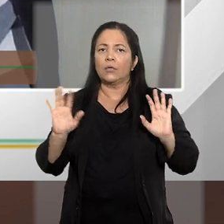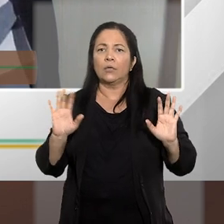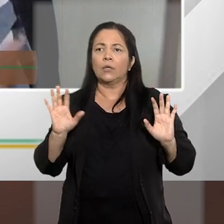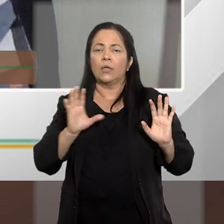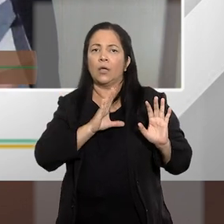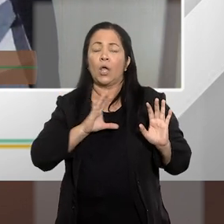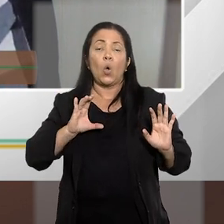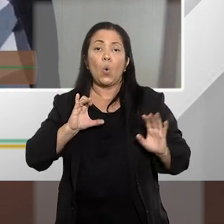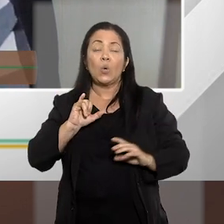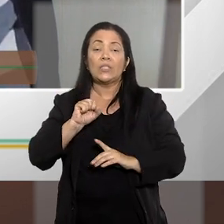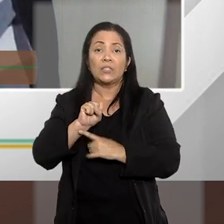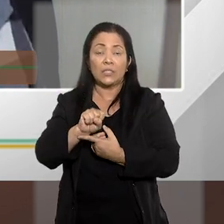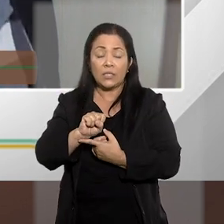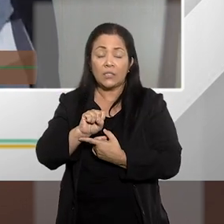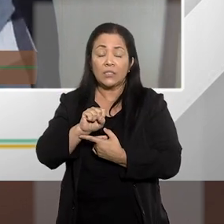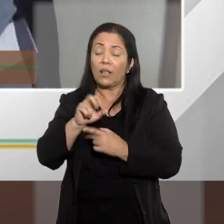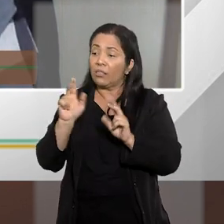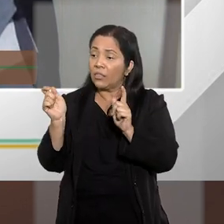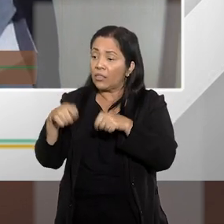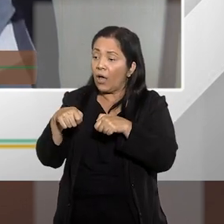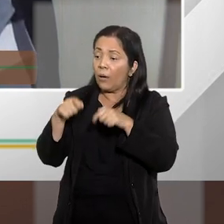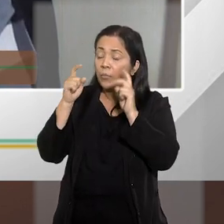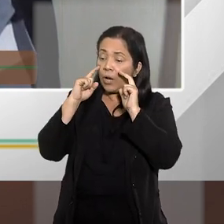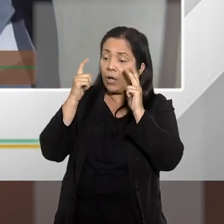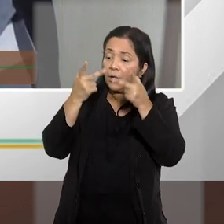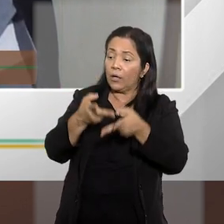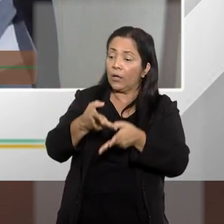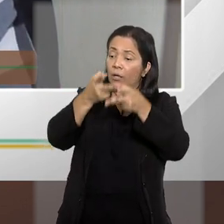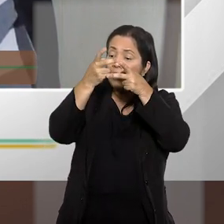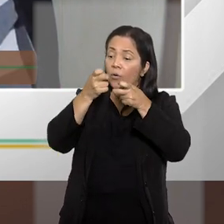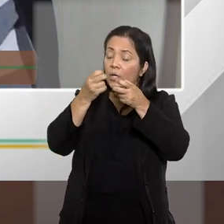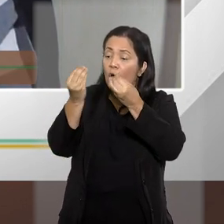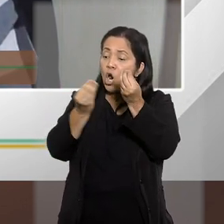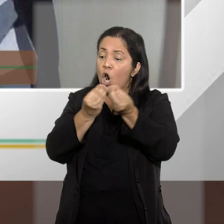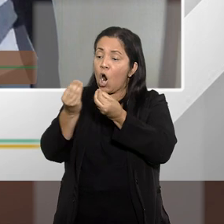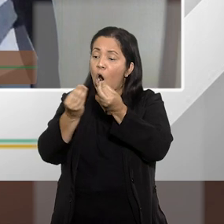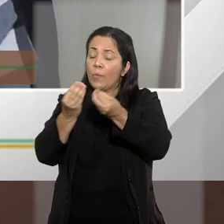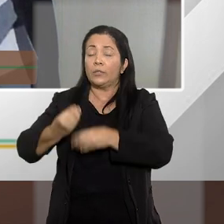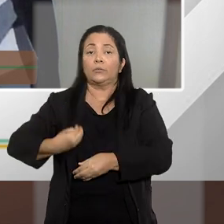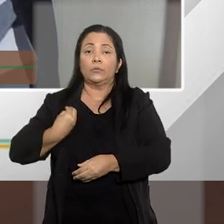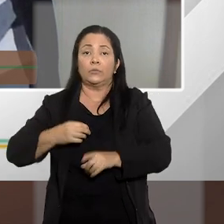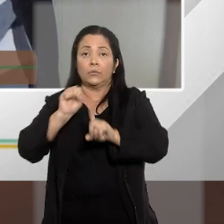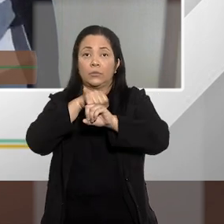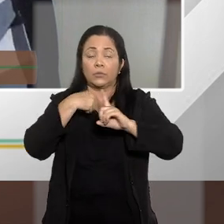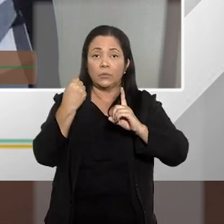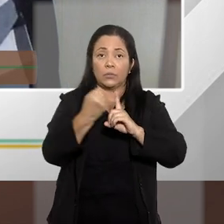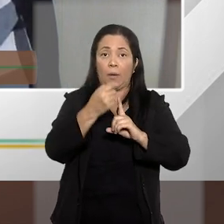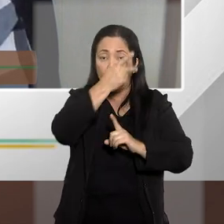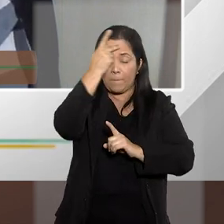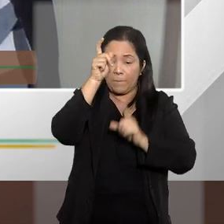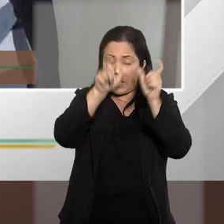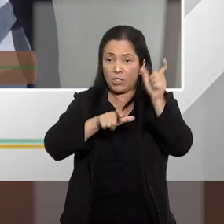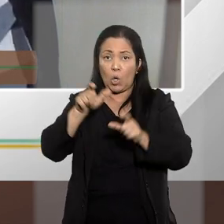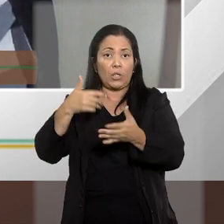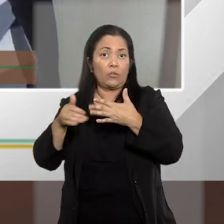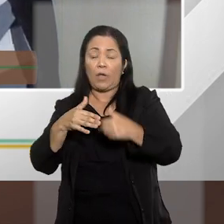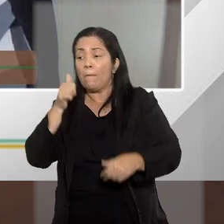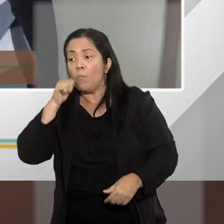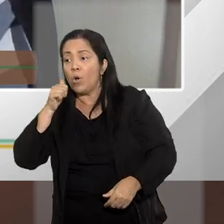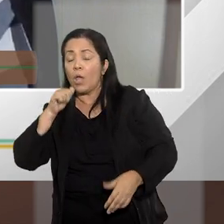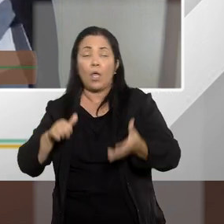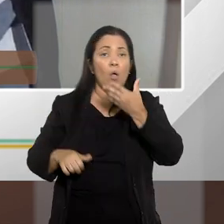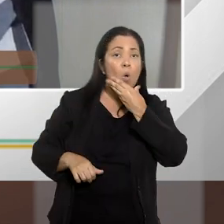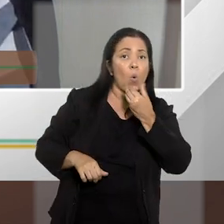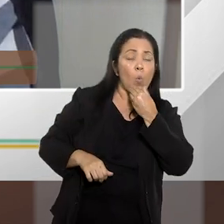arcabouço da identidade, do reconhecimento da tua construção social enquanto pessoa, né? Seja de gênero masculino, seja de gênero